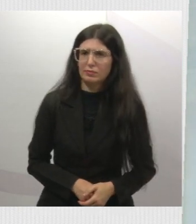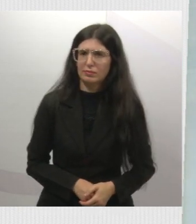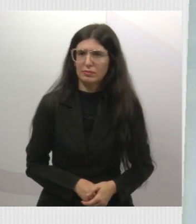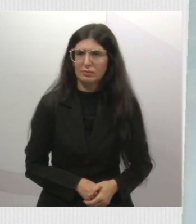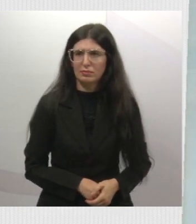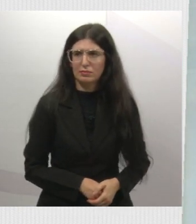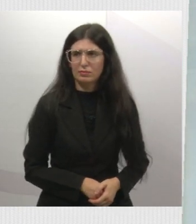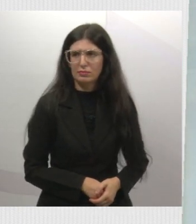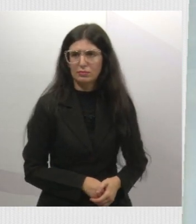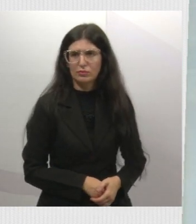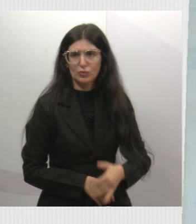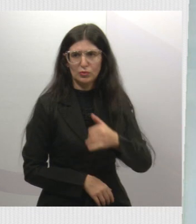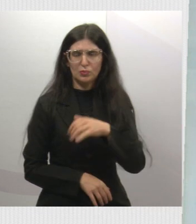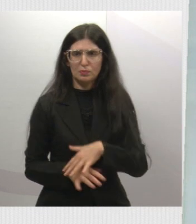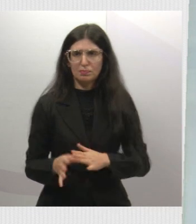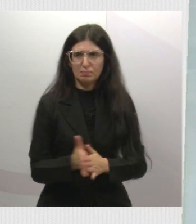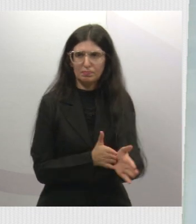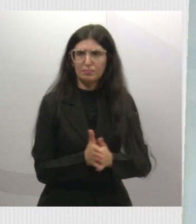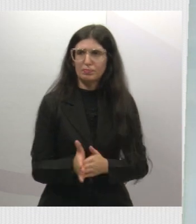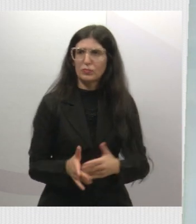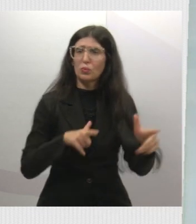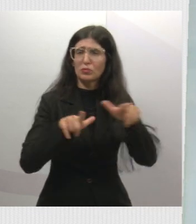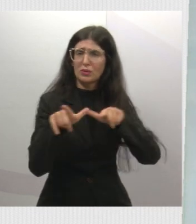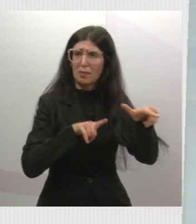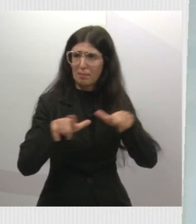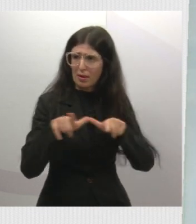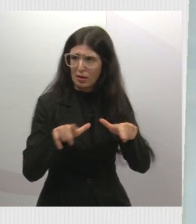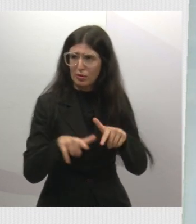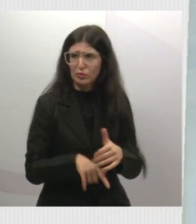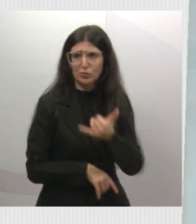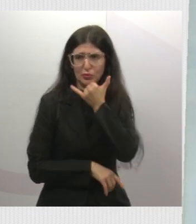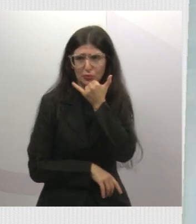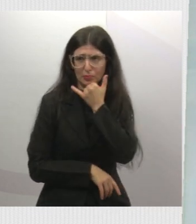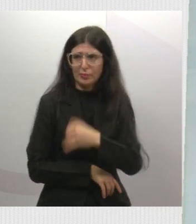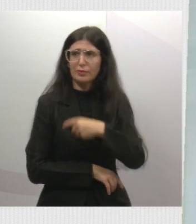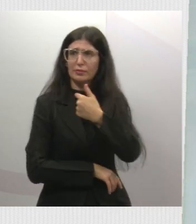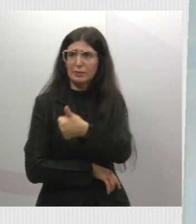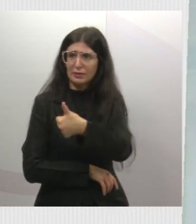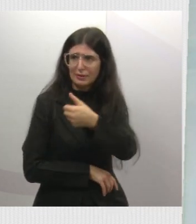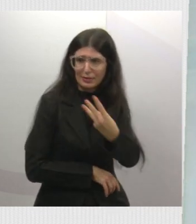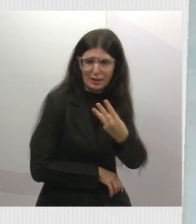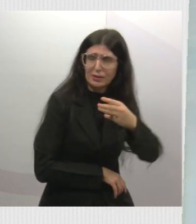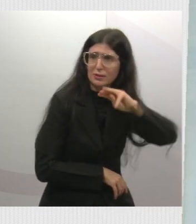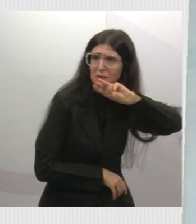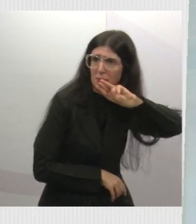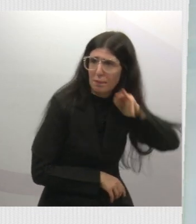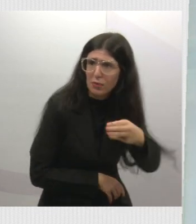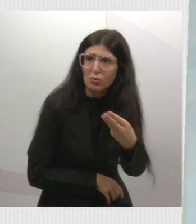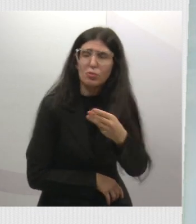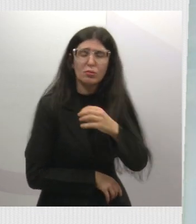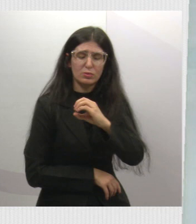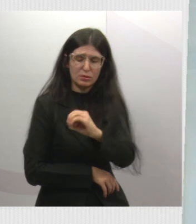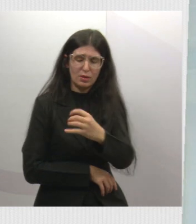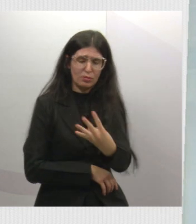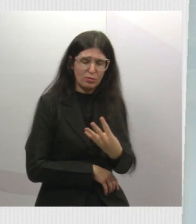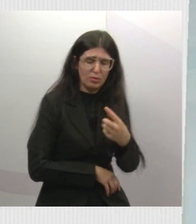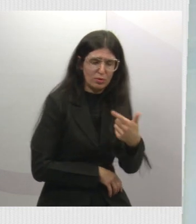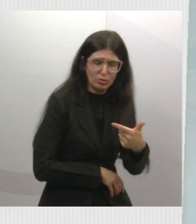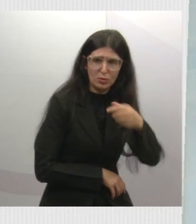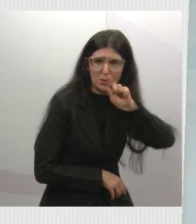Desporto e lazer, esportes, 7.017.000 previsto pela meta orçamentária anual e